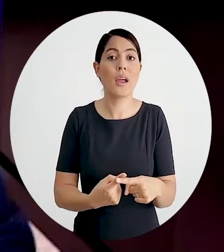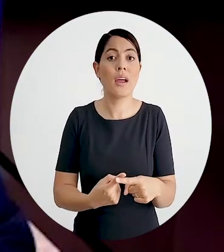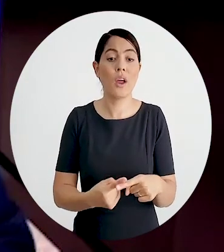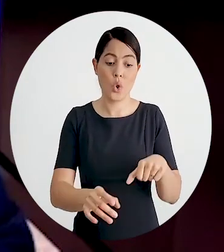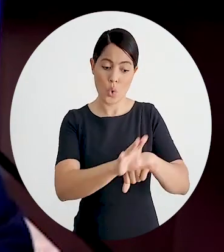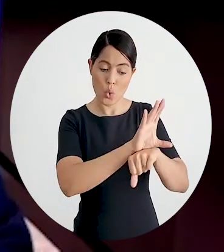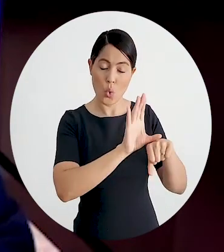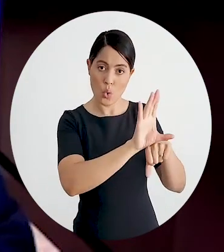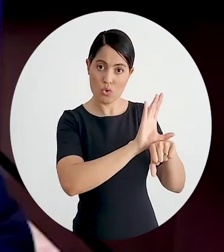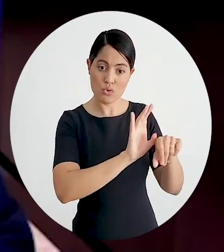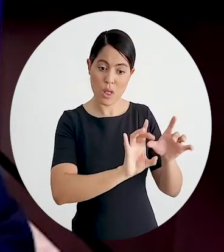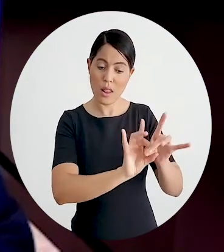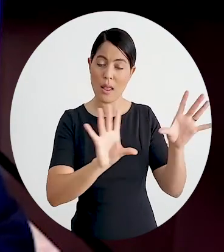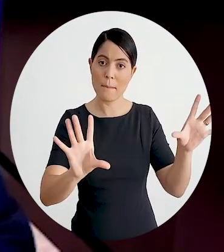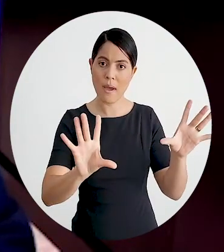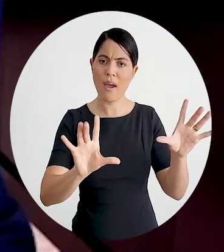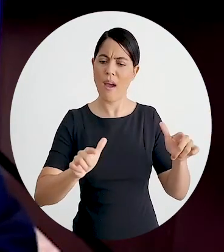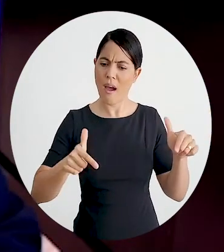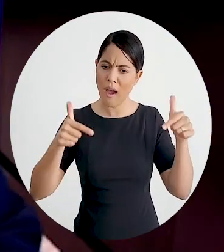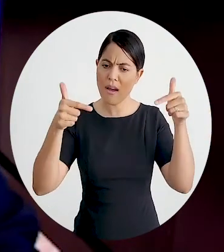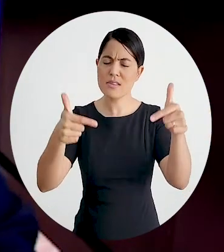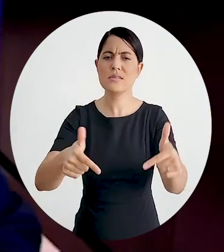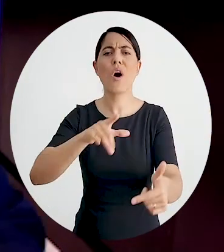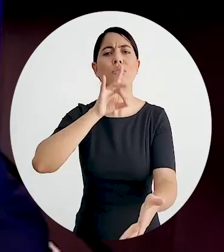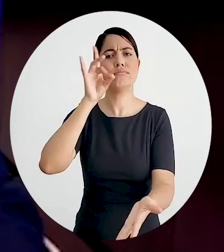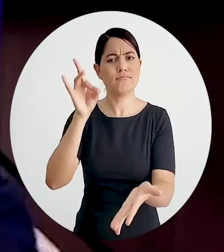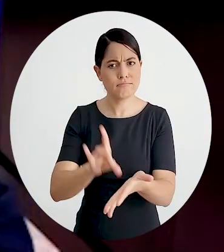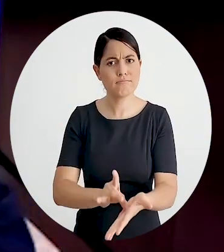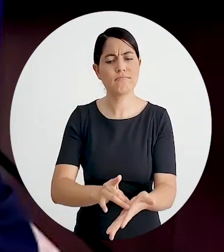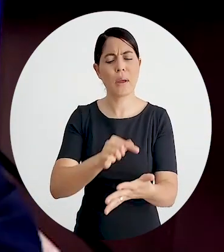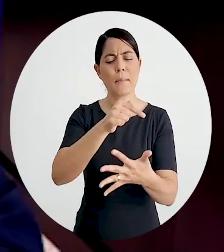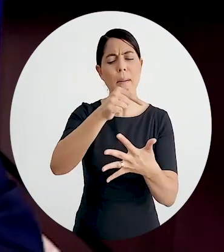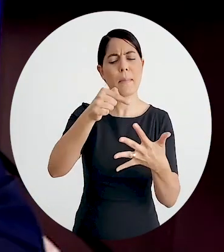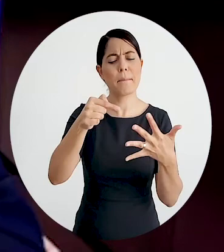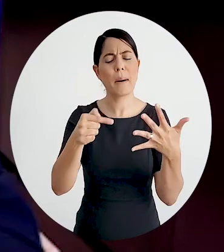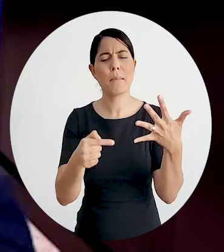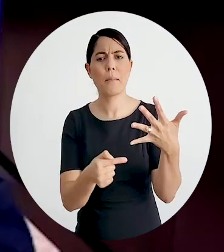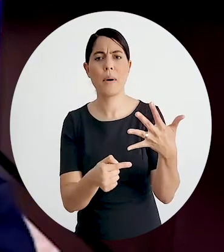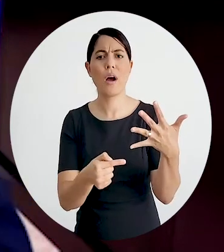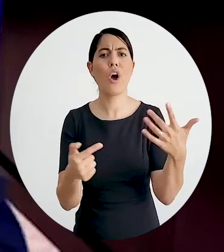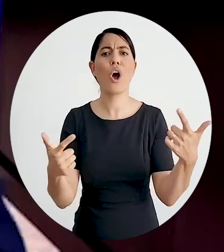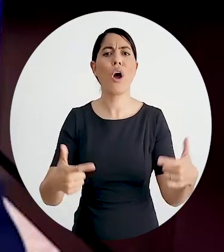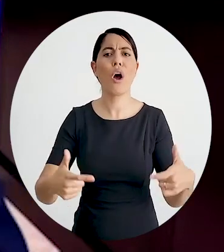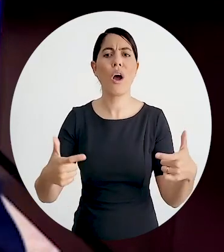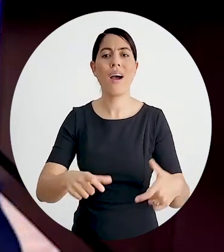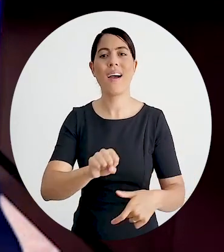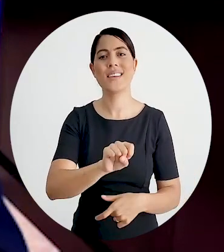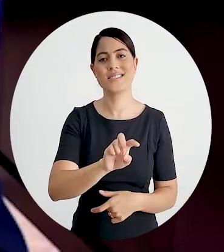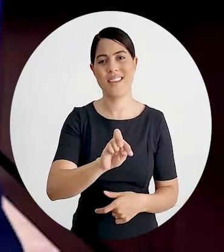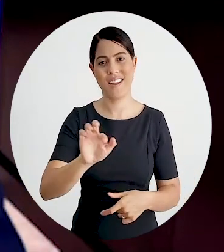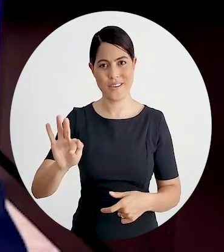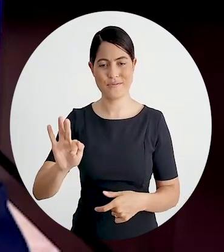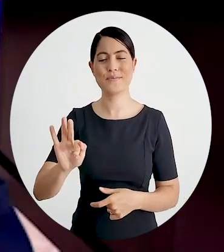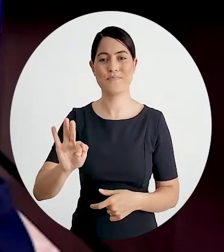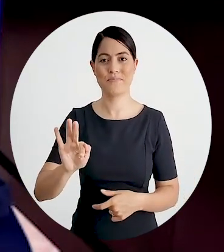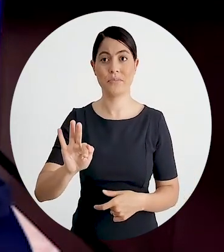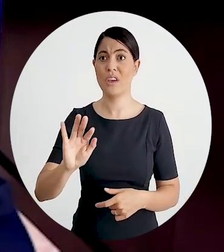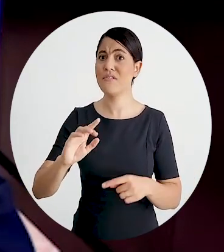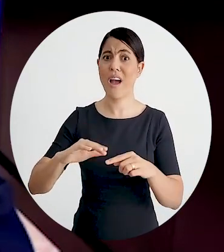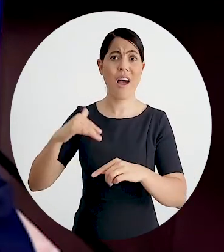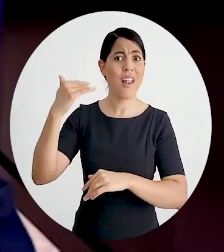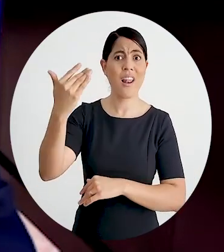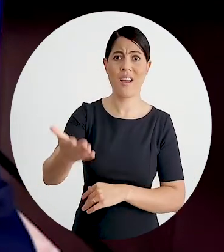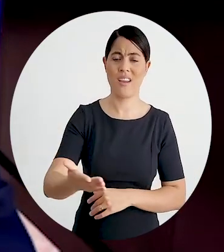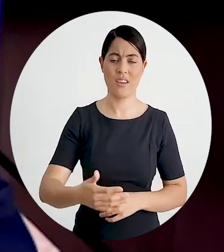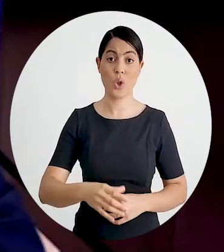à OAB a legitimidade ativa para a proposição de ações no Supremo Tribunal Federal e